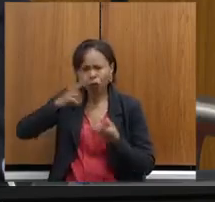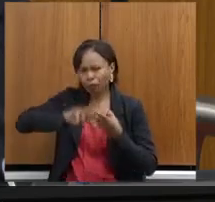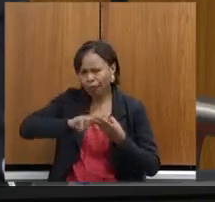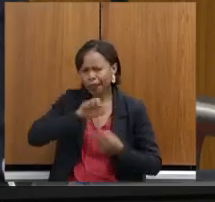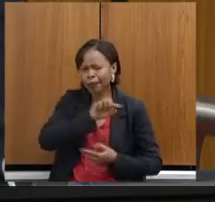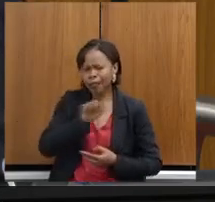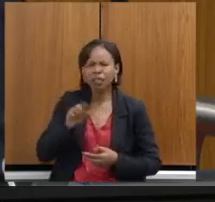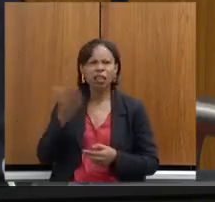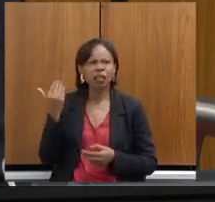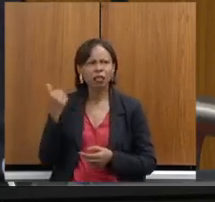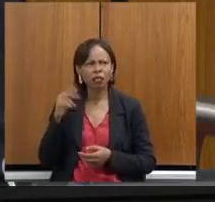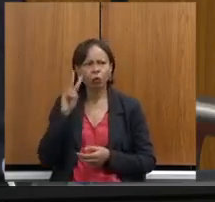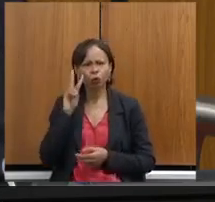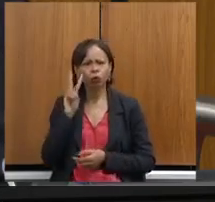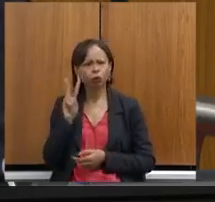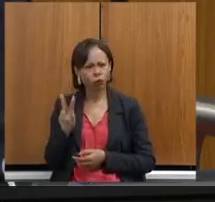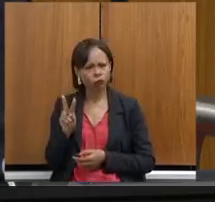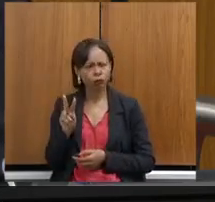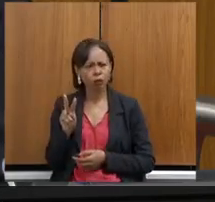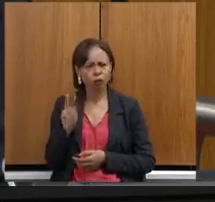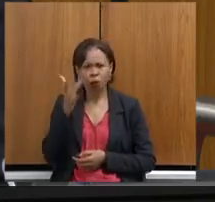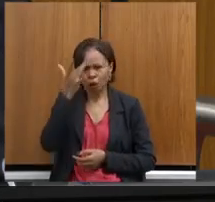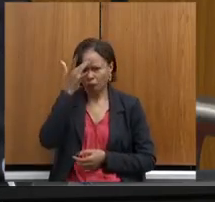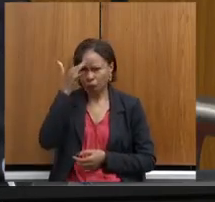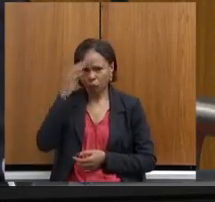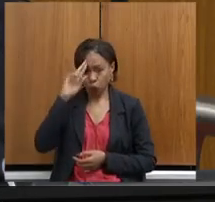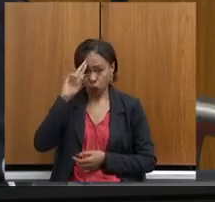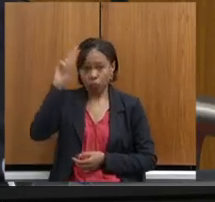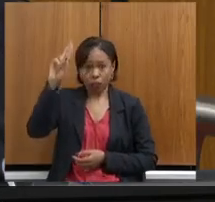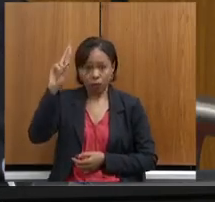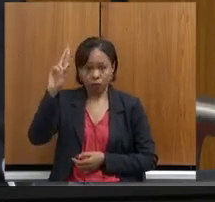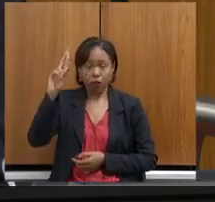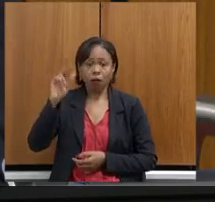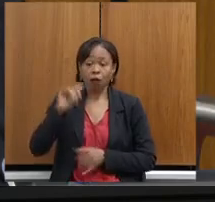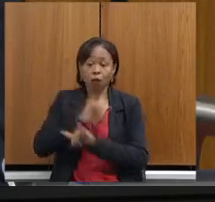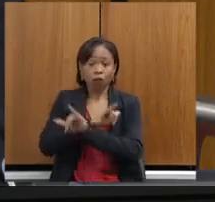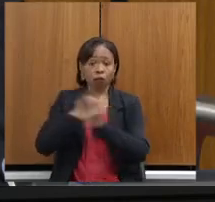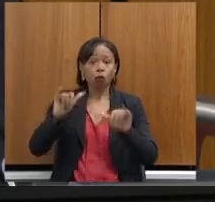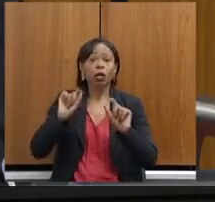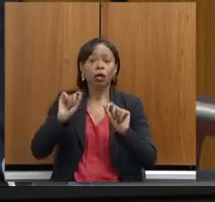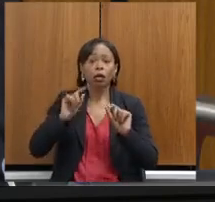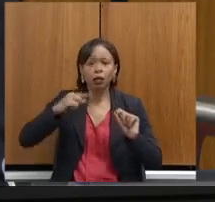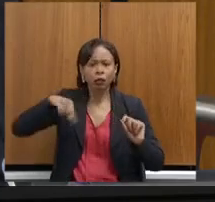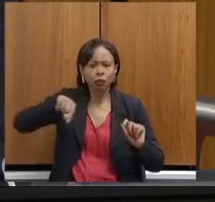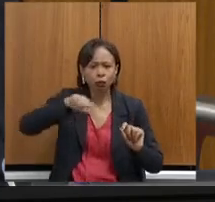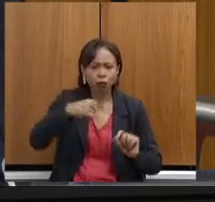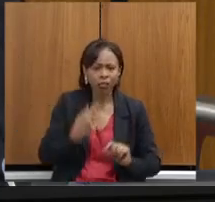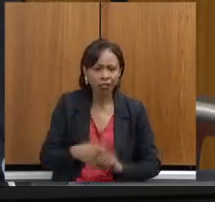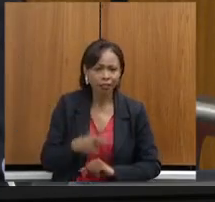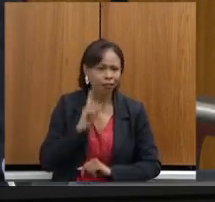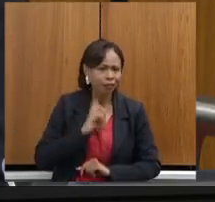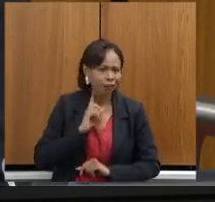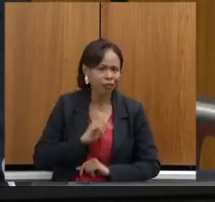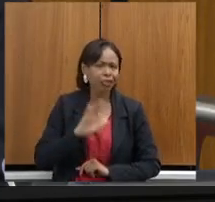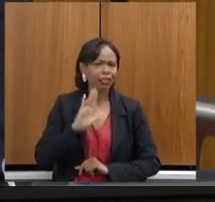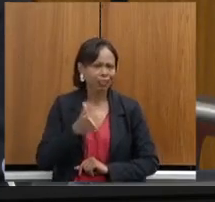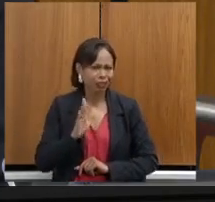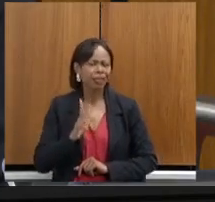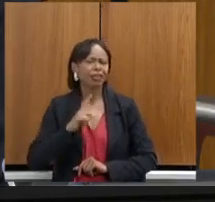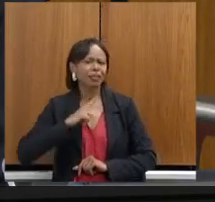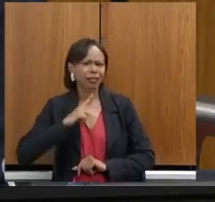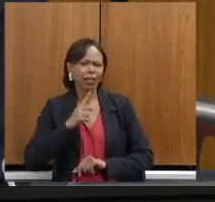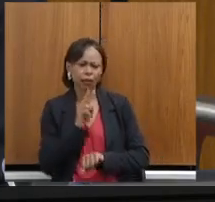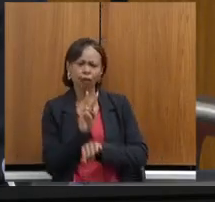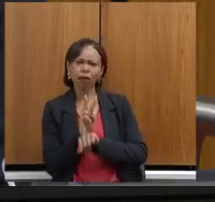outro dia o vídeo uma de uma autoridade dizendo que nós já temos agentes